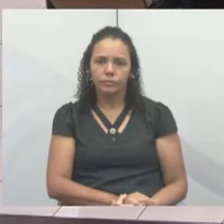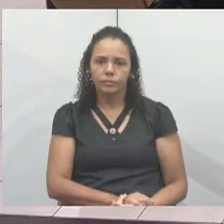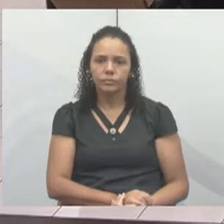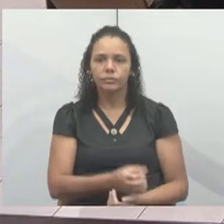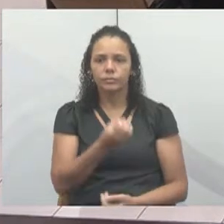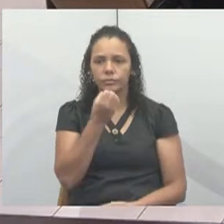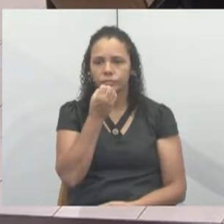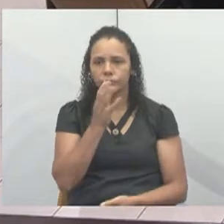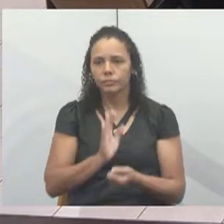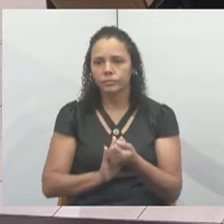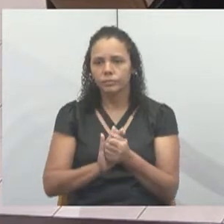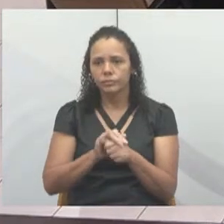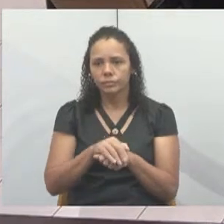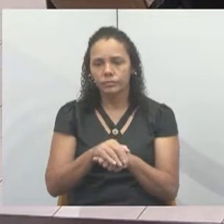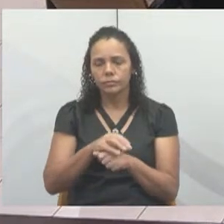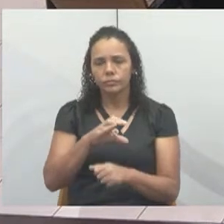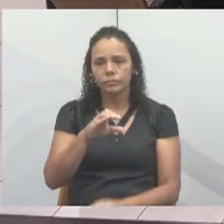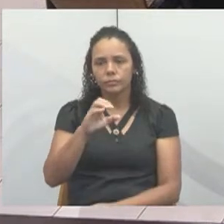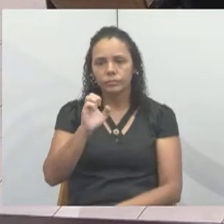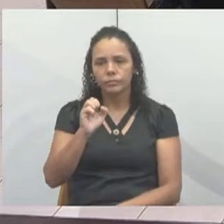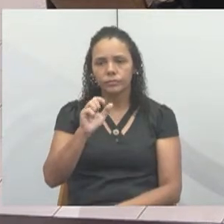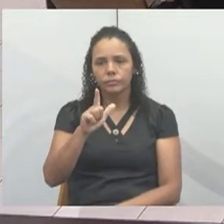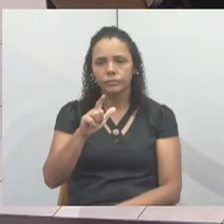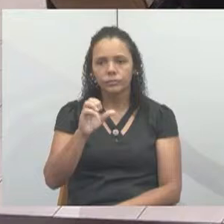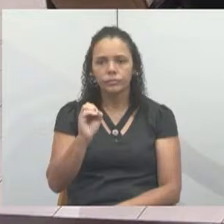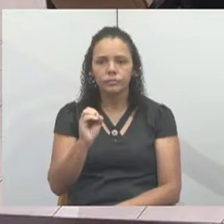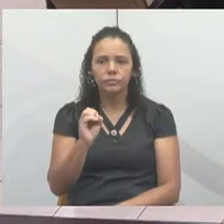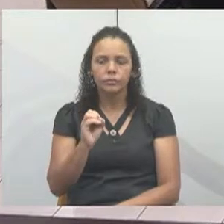Boa noite, Celso. Deixa